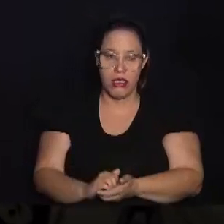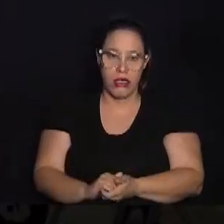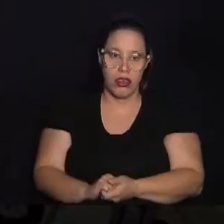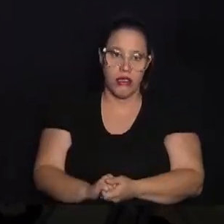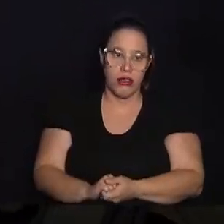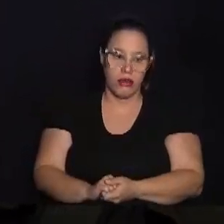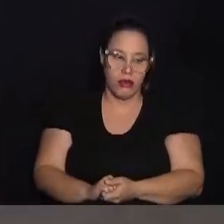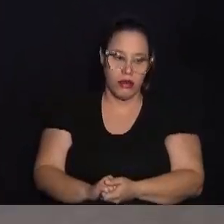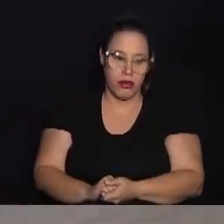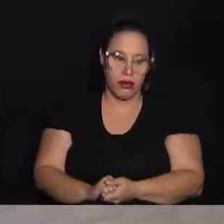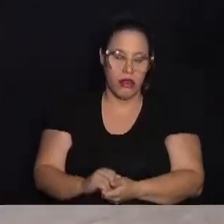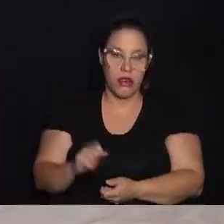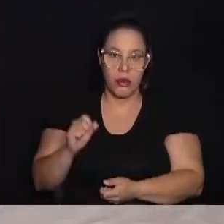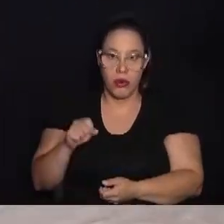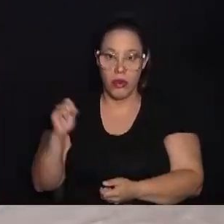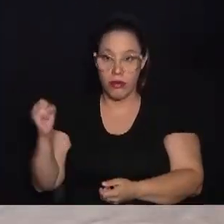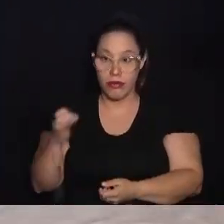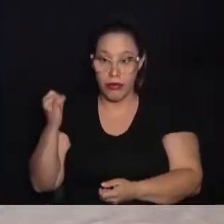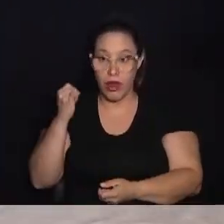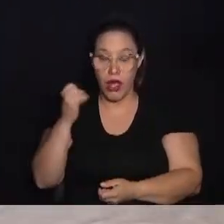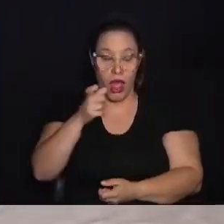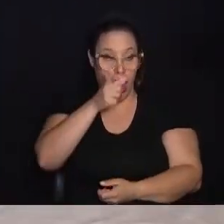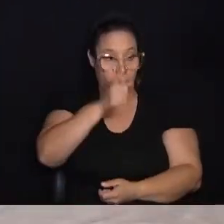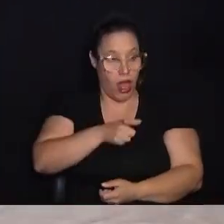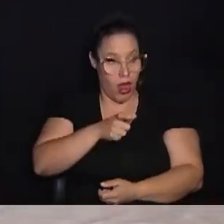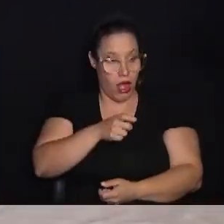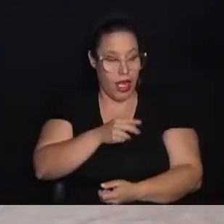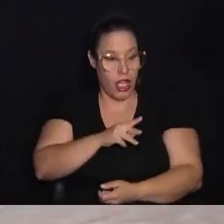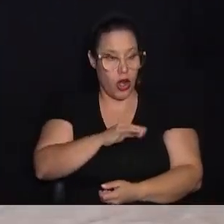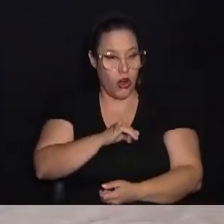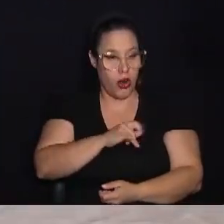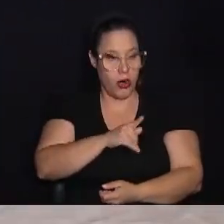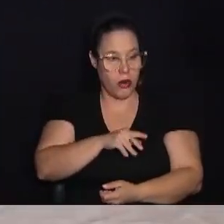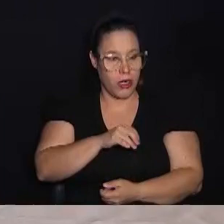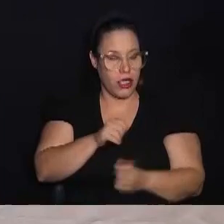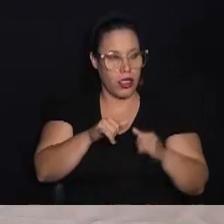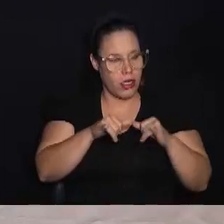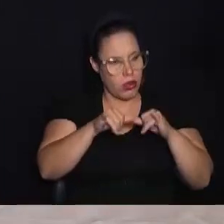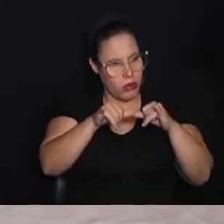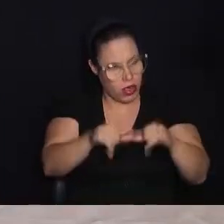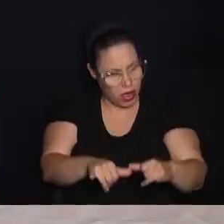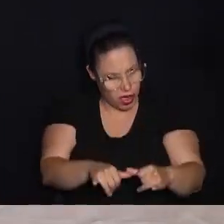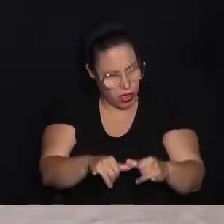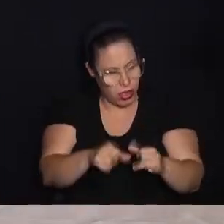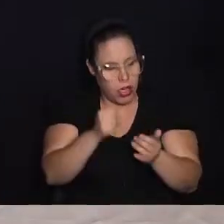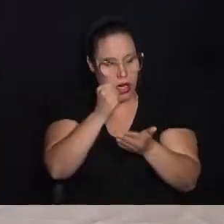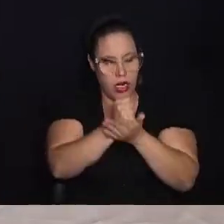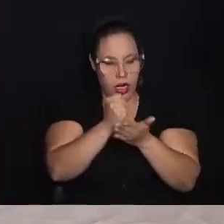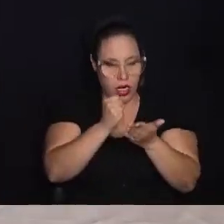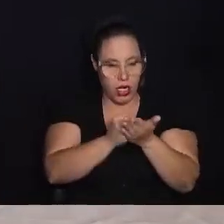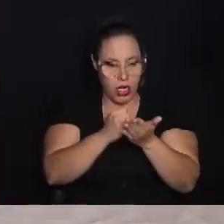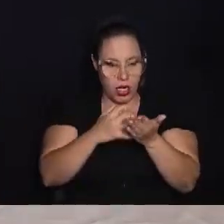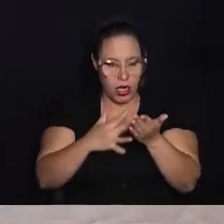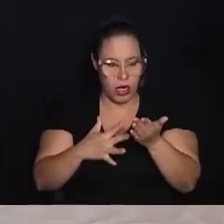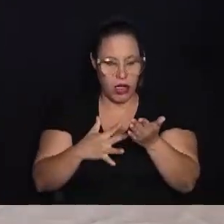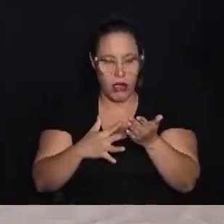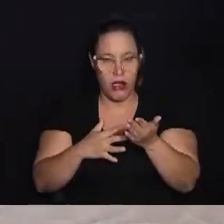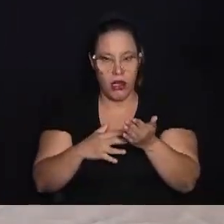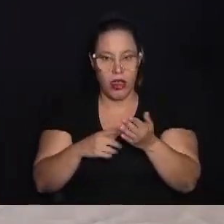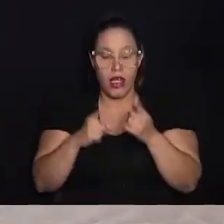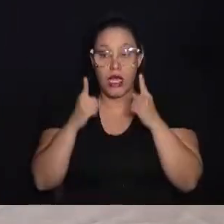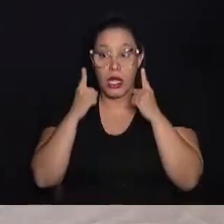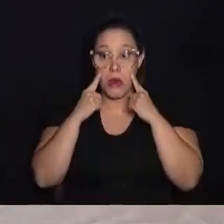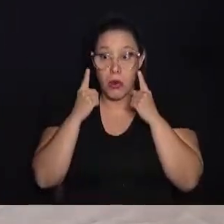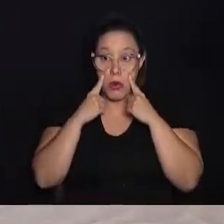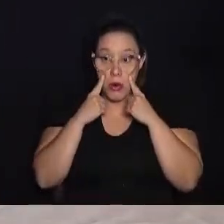sendo um ponto importante. Para o consumidor que pretende economizar nas compras de casa, as marcas próprias das redes de supermercados são aliadas para ter